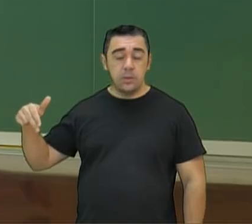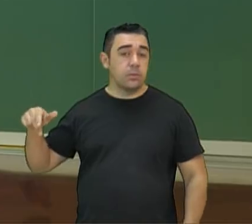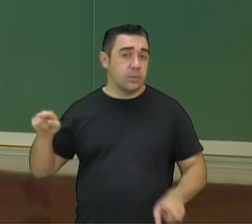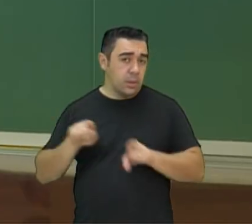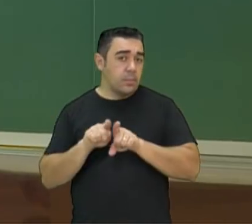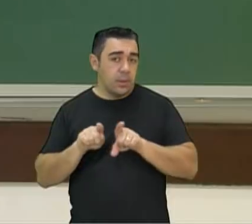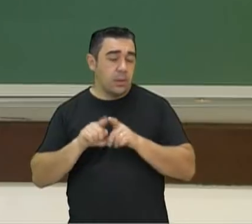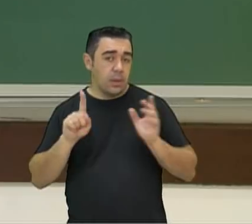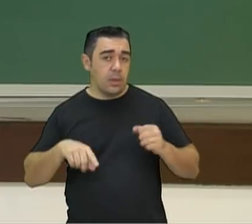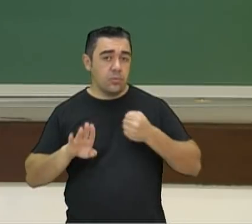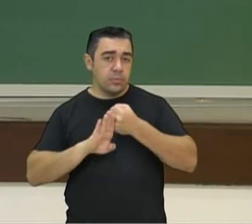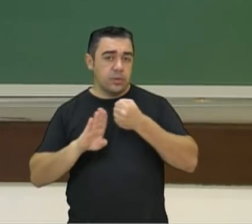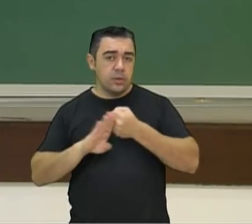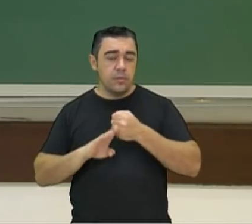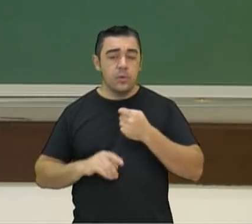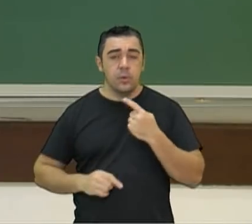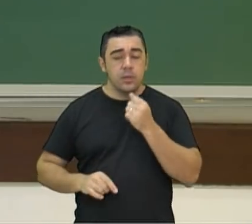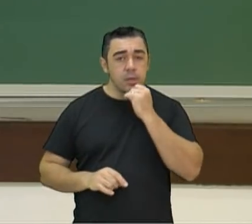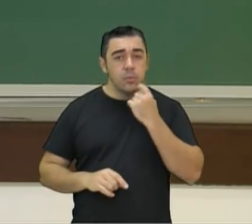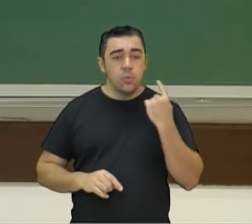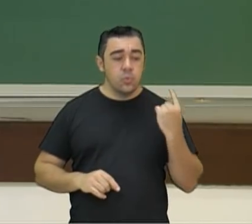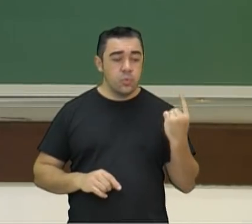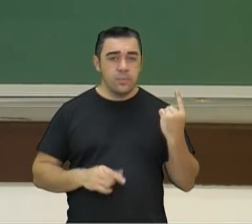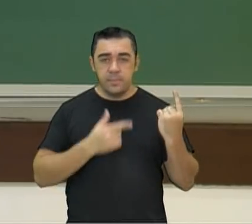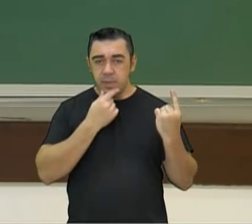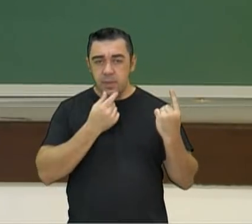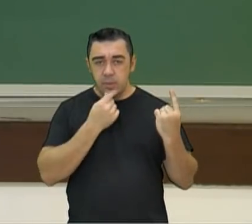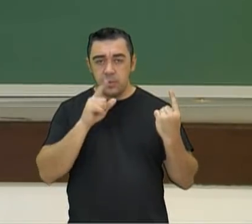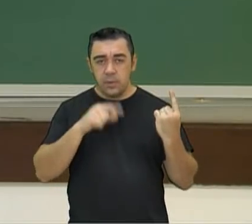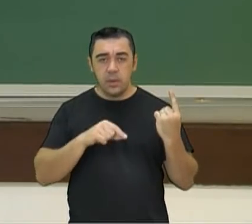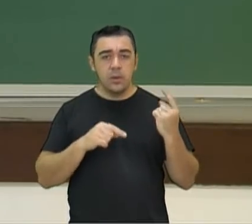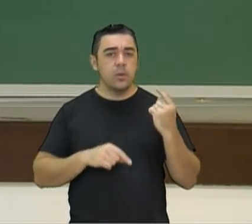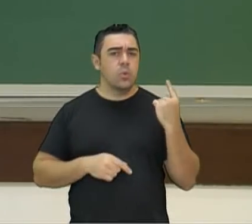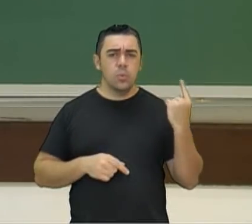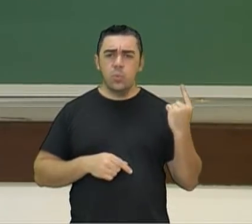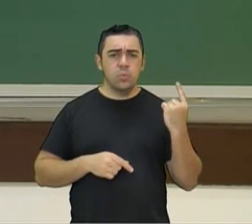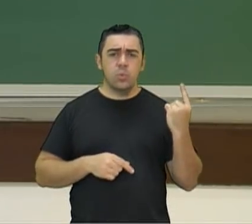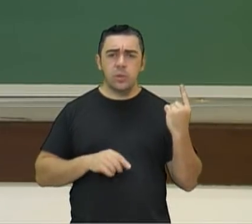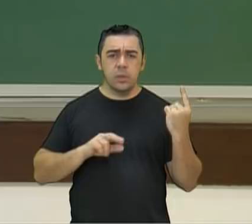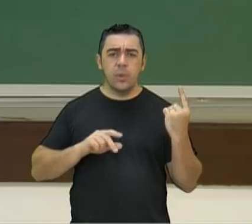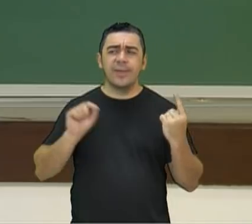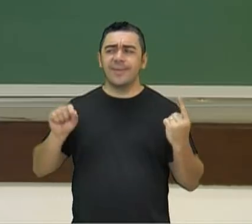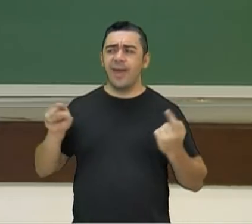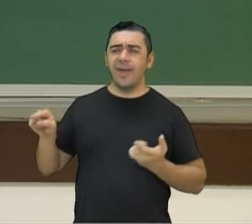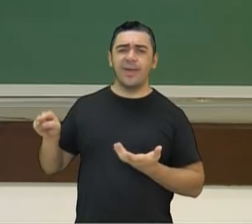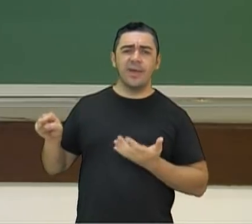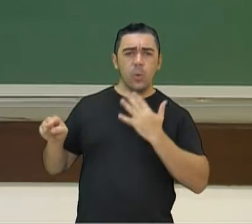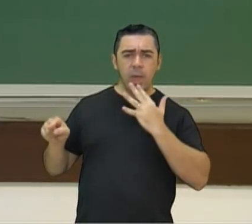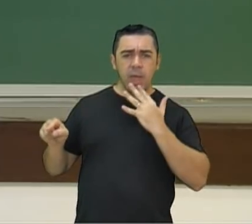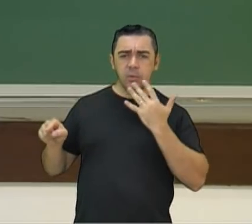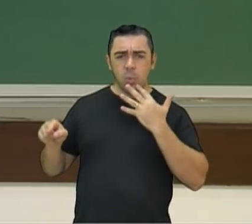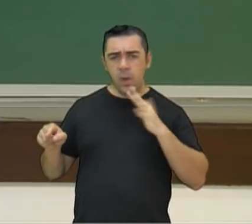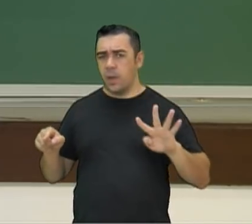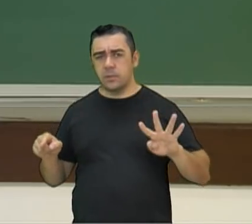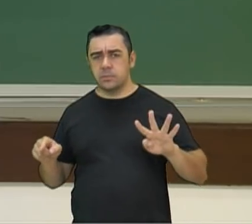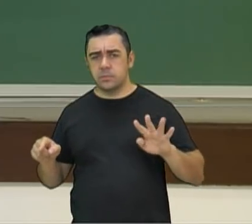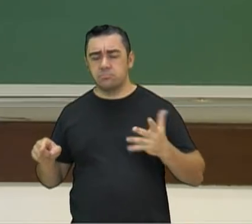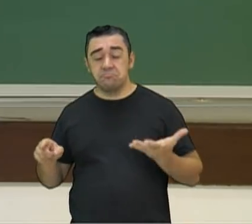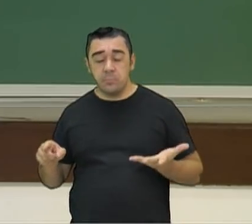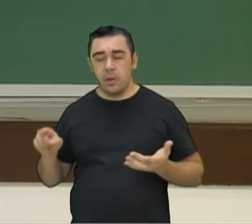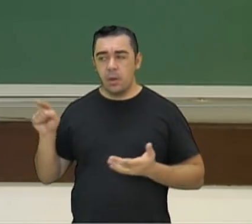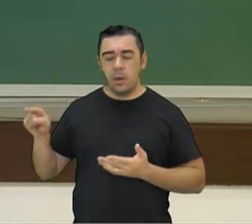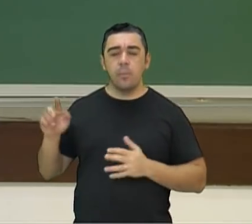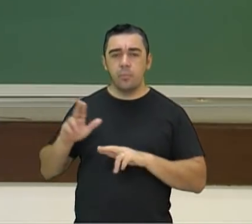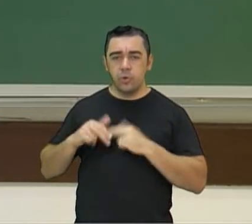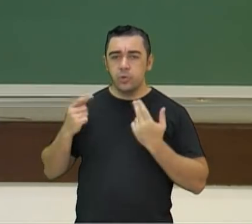enfim. Então, se eu coloco um menino, opa, esse um é um artigo indefinido, não está definido para mim quem é, provavelmente eu não conheça, por isso que